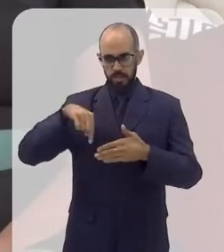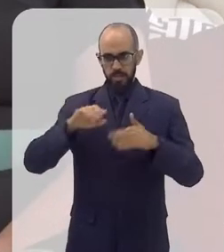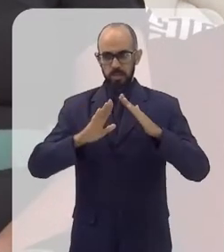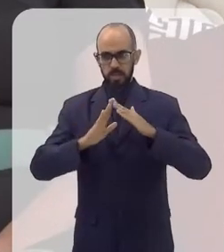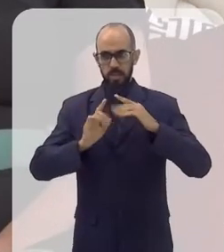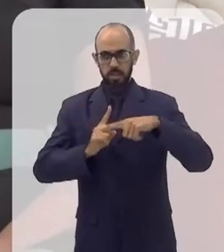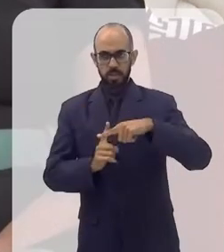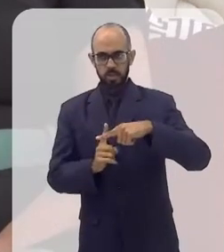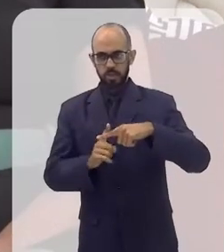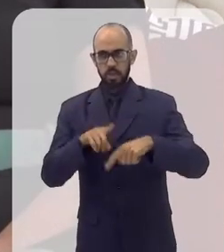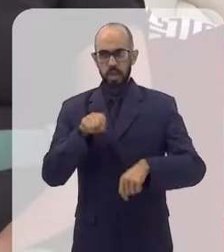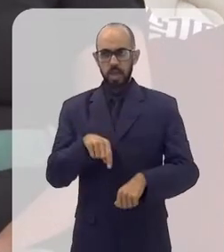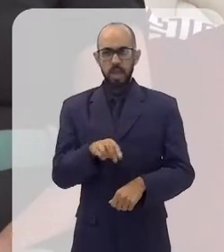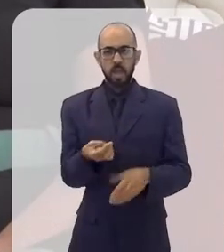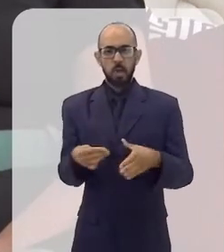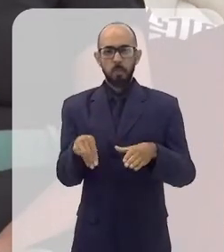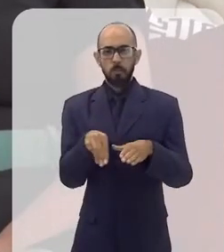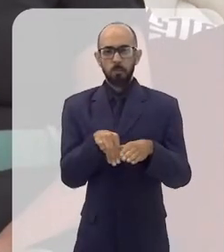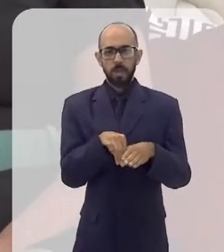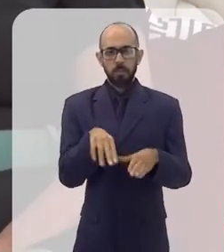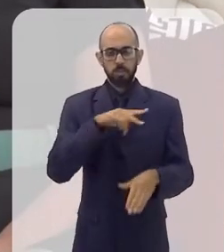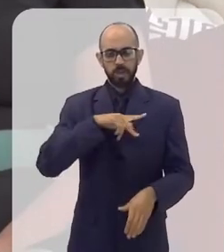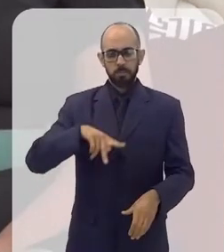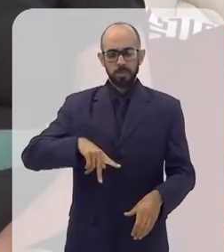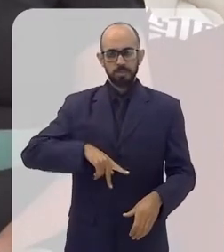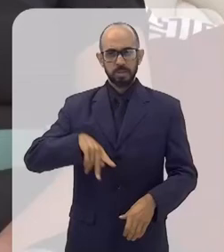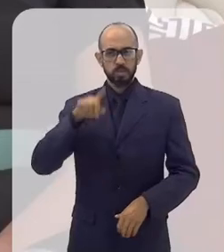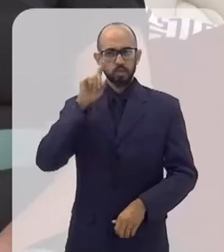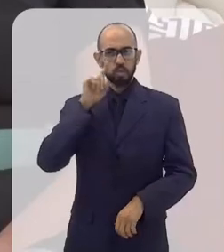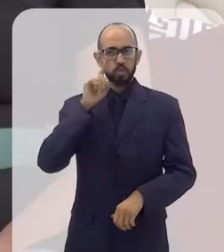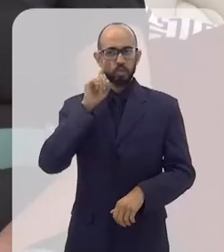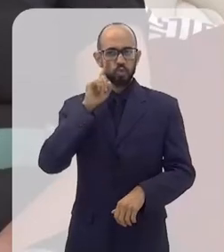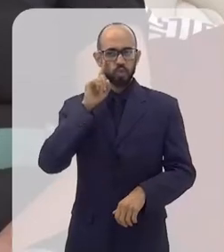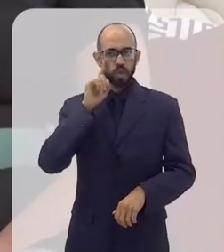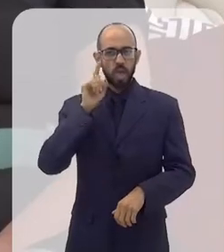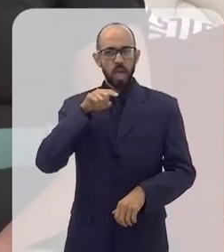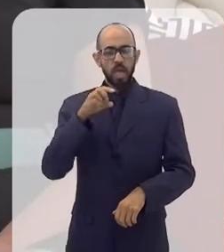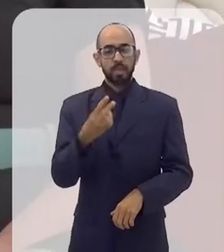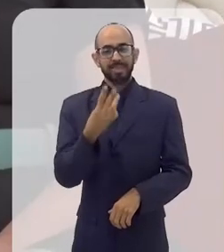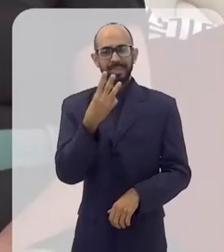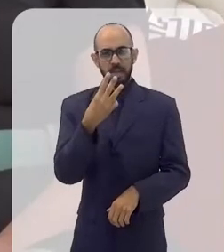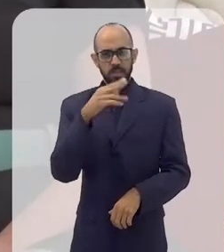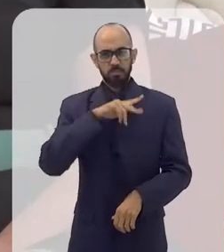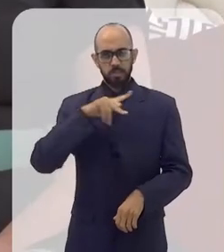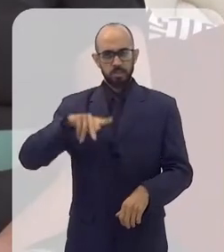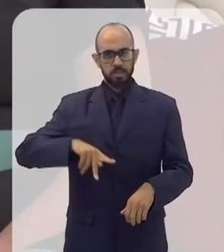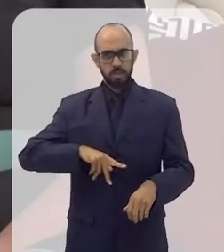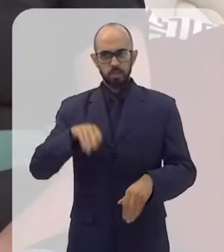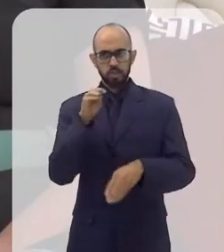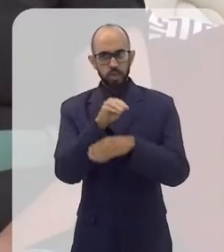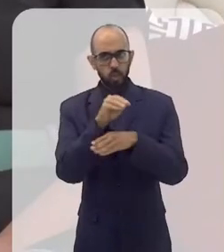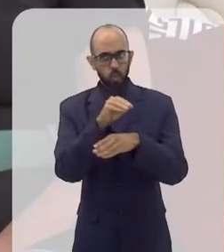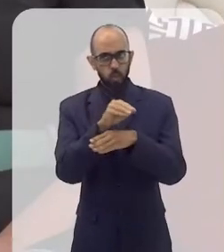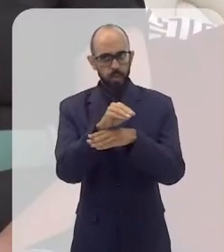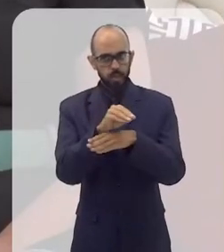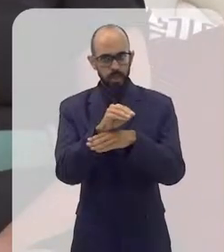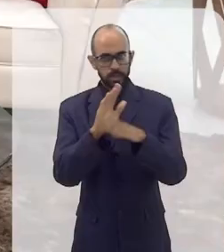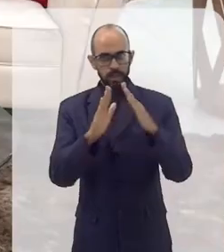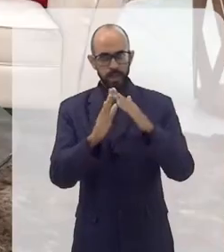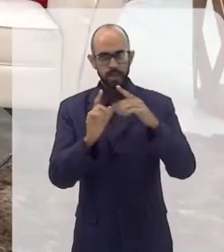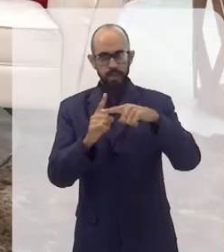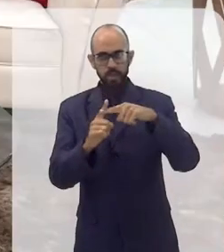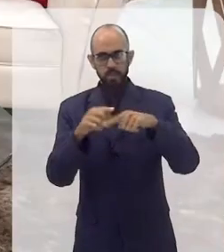na igreja é de membro da presidência diária. Nós somos três presidentes aqui que cuidamos da igreja no